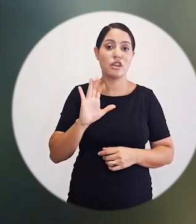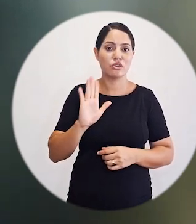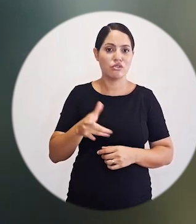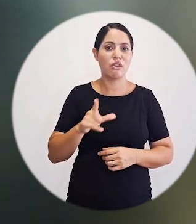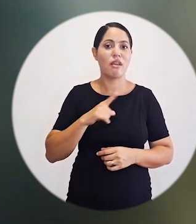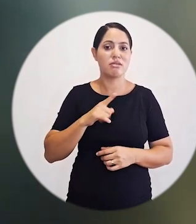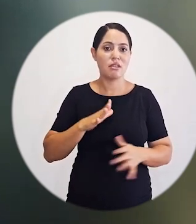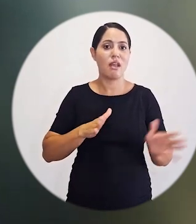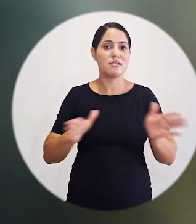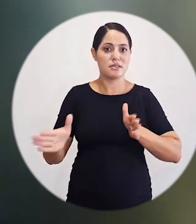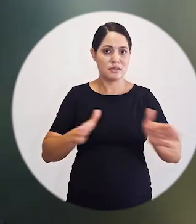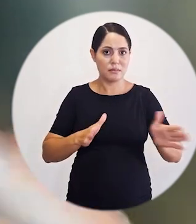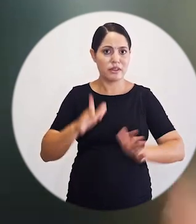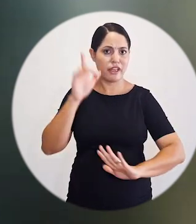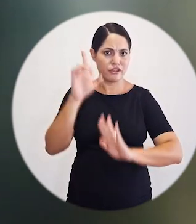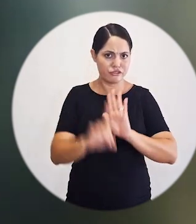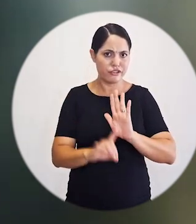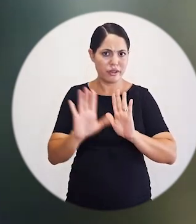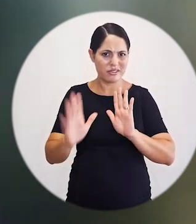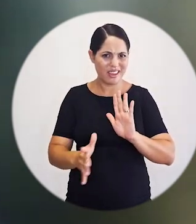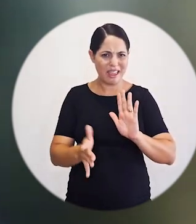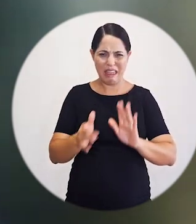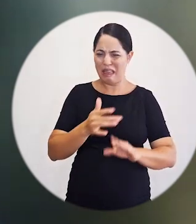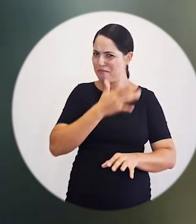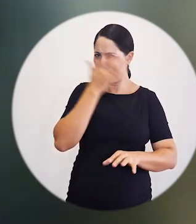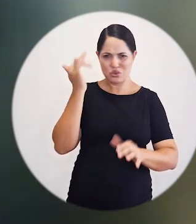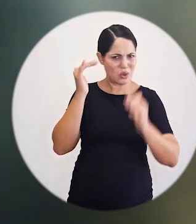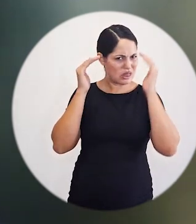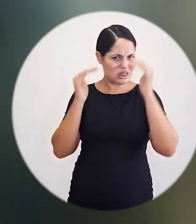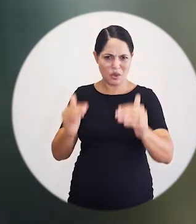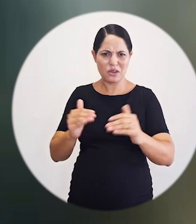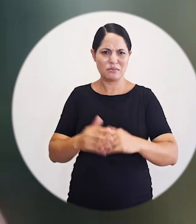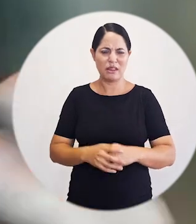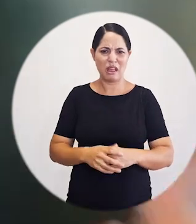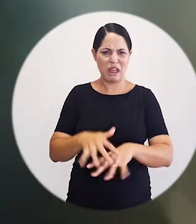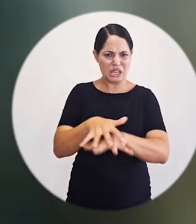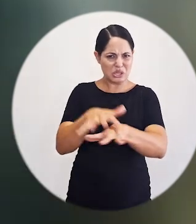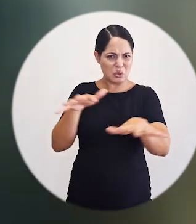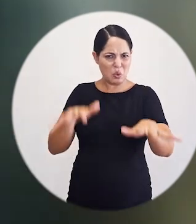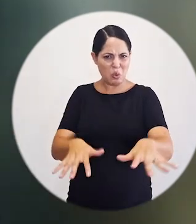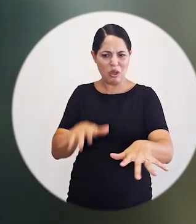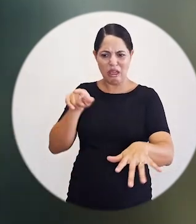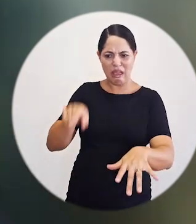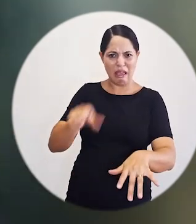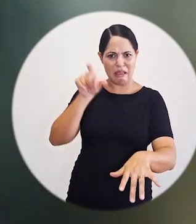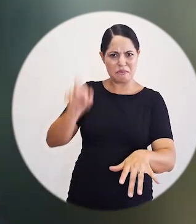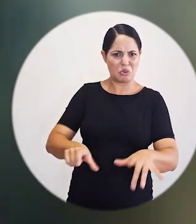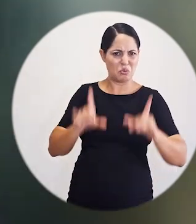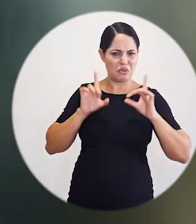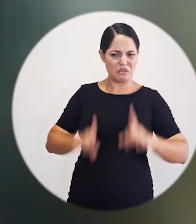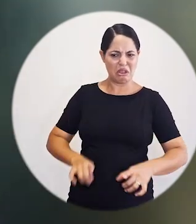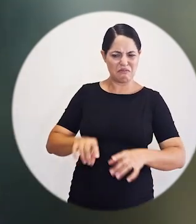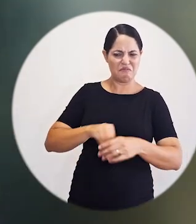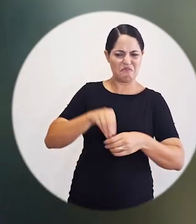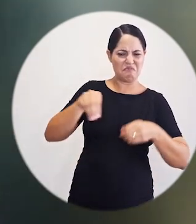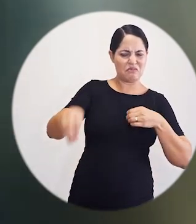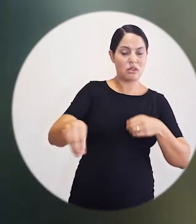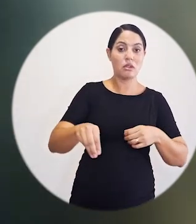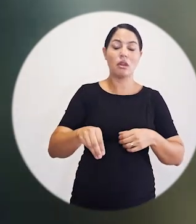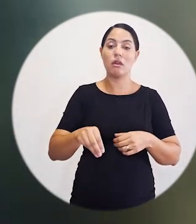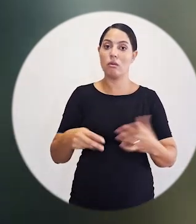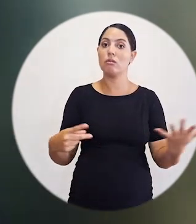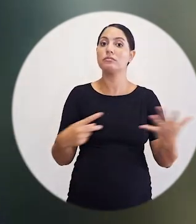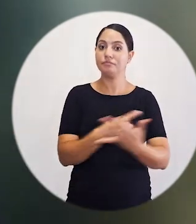por exemplo, negar algum tipo de acessibilidade, excluir uma pessoa com deficiência, isso